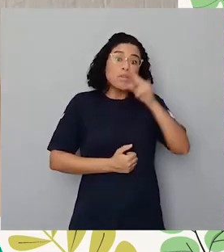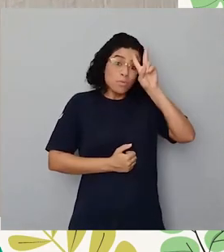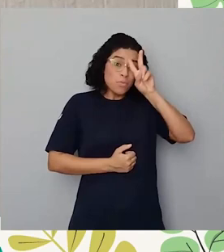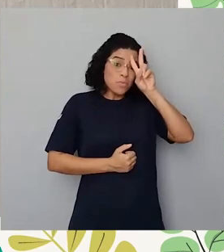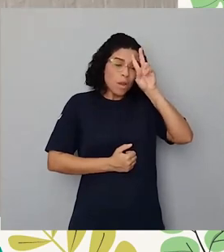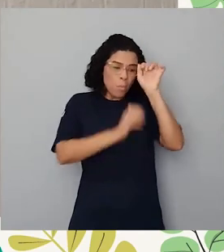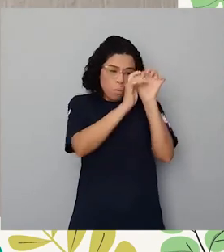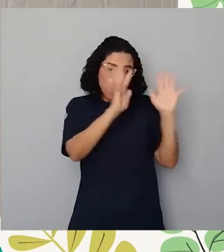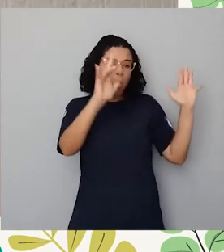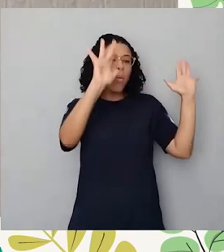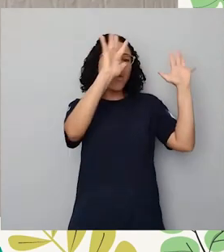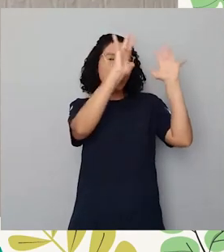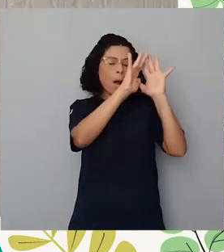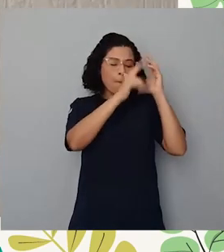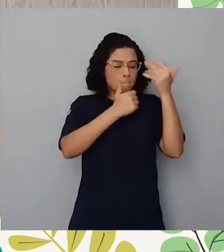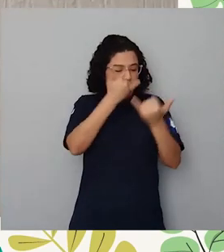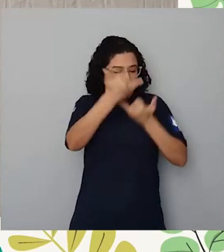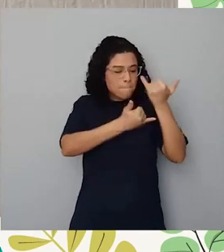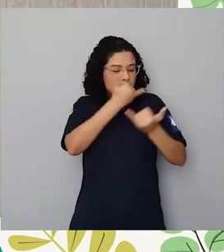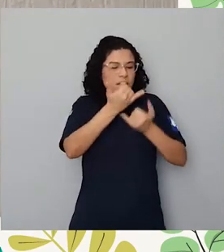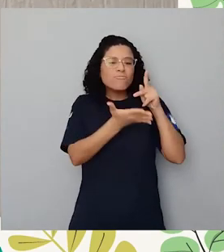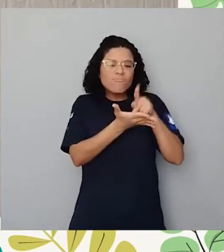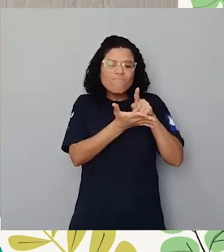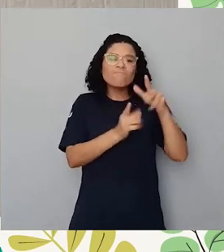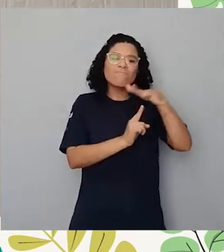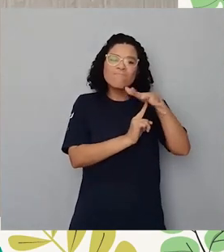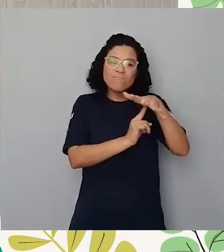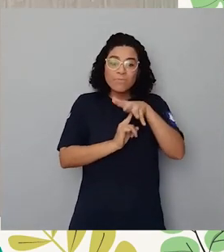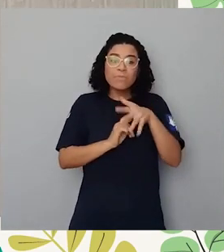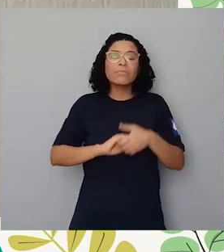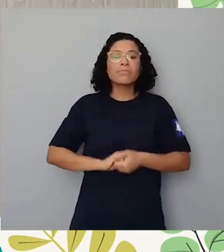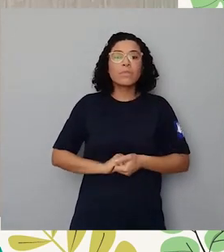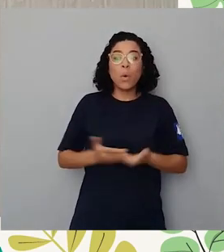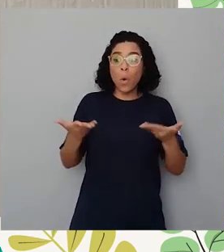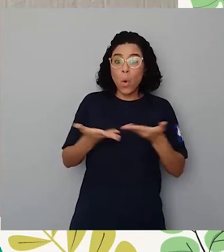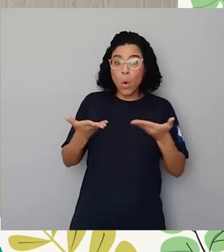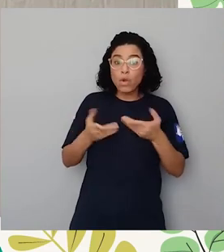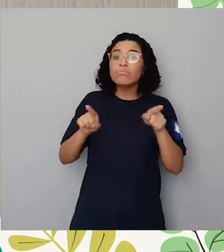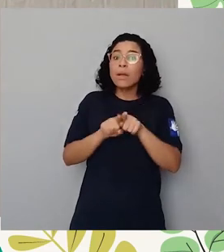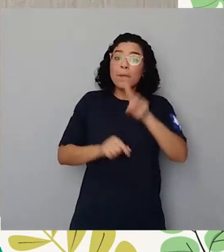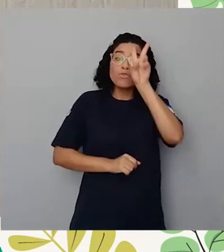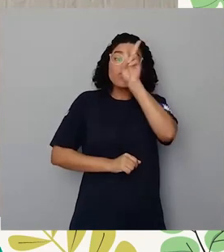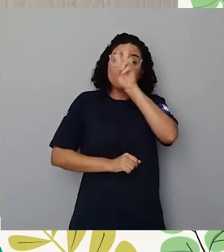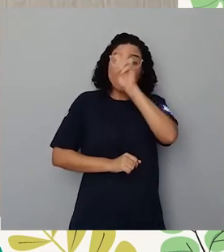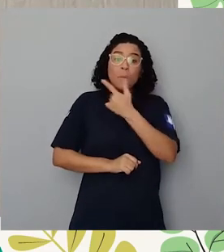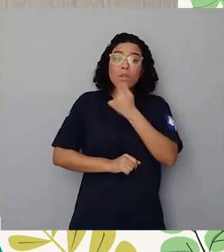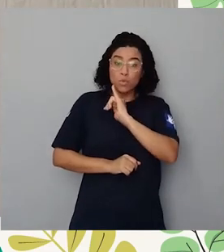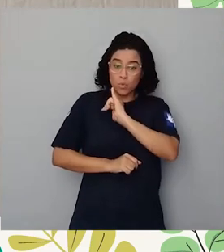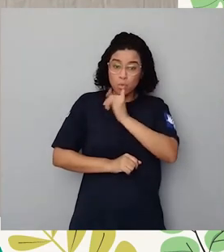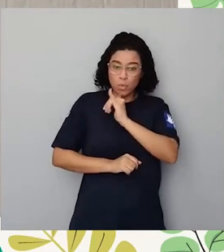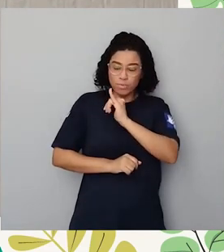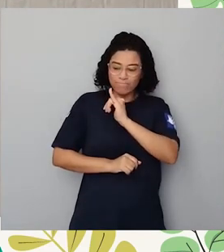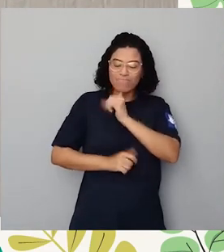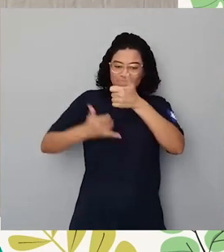sua imaginação e brinca muito no quintal. E a gente vai começar o programa de hoje com uma história também contada por um